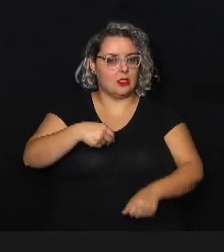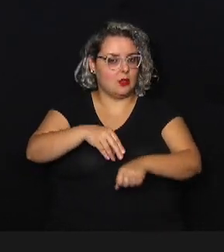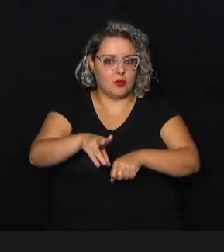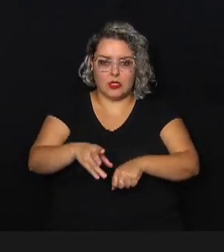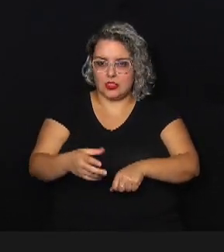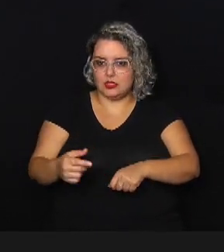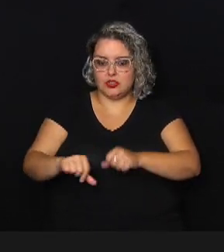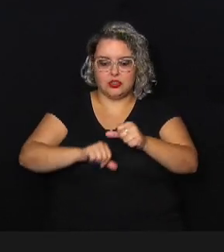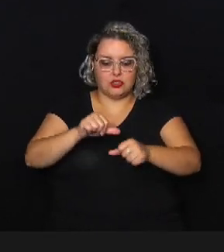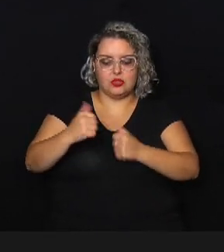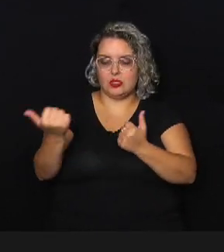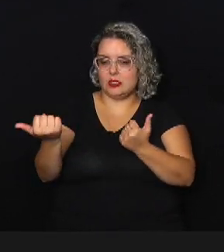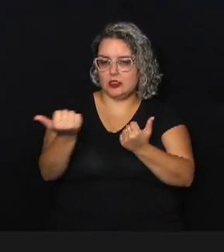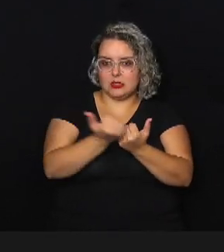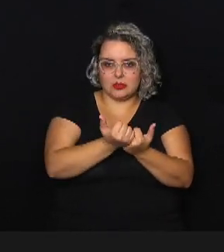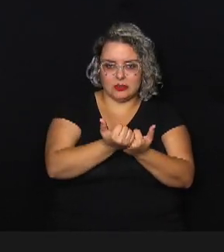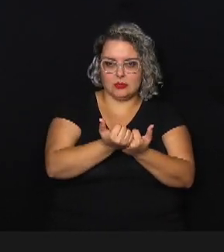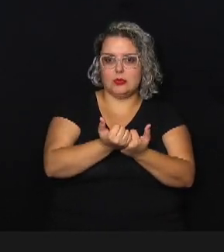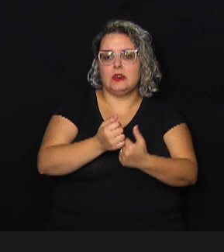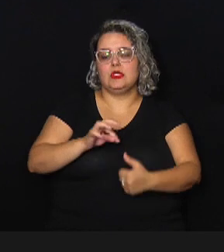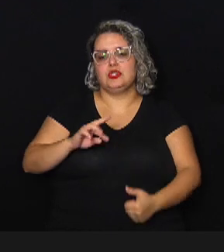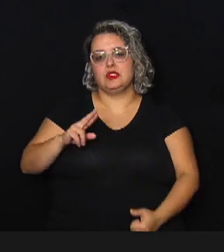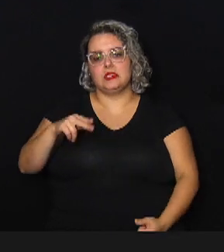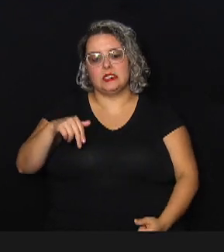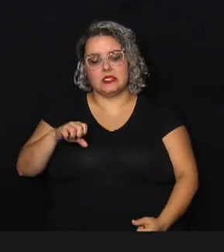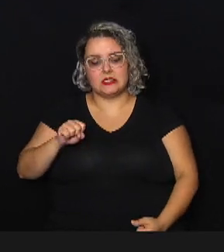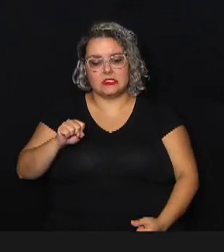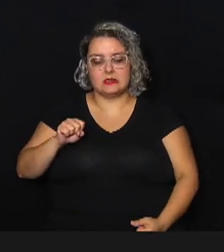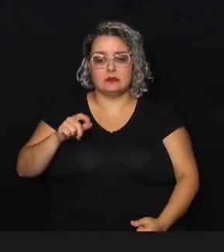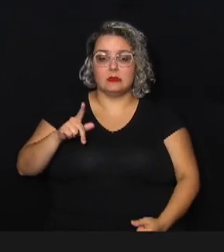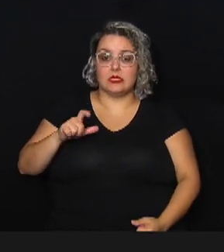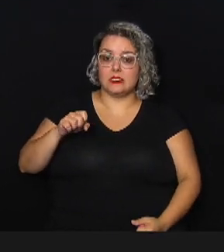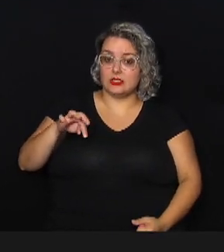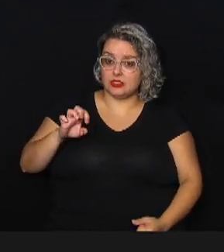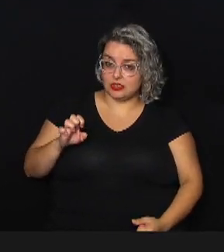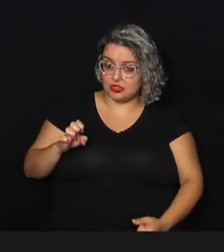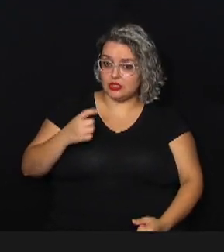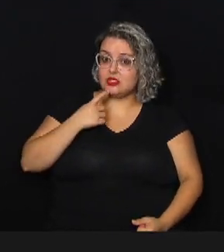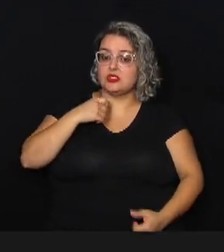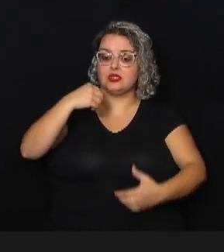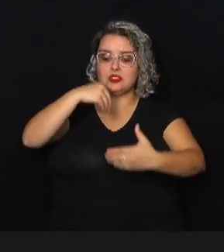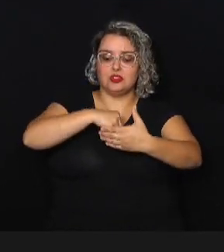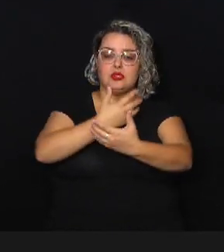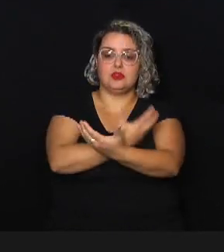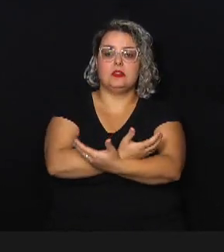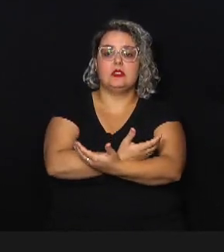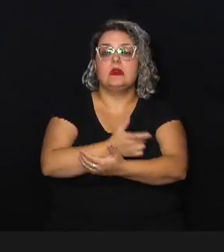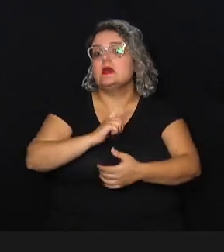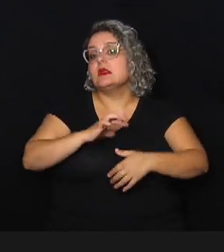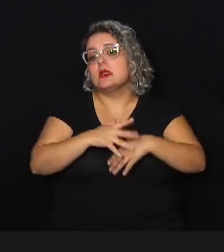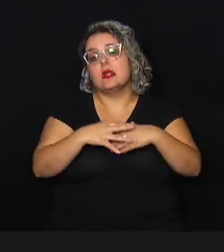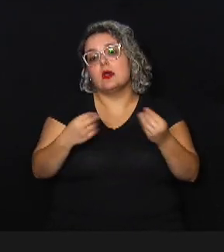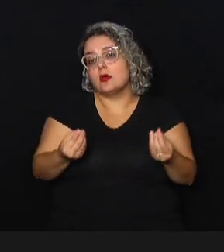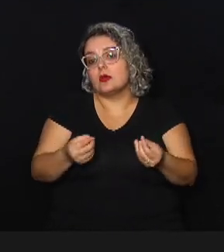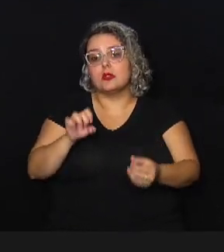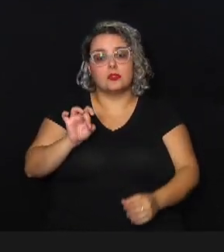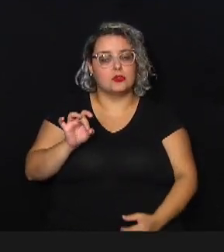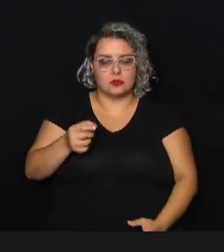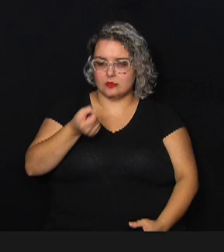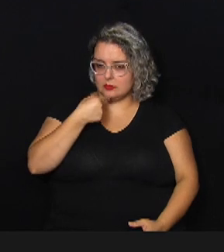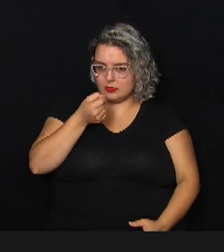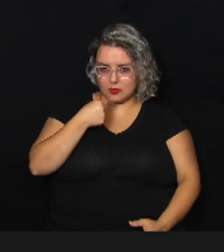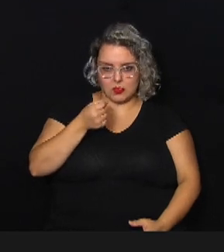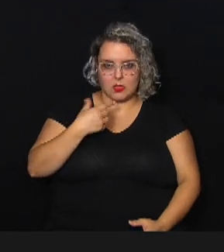medula óssea em primeira linha. Por quê? Porque você tem uma alta chance de cura apenas com tratamento medicamentoso, apenas